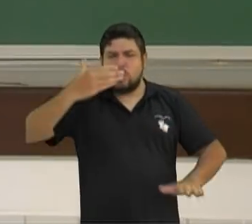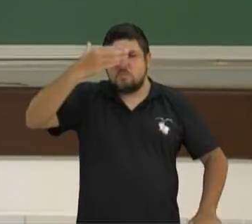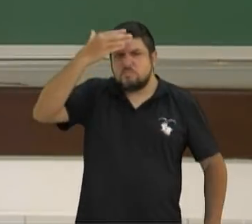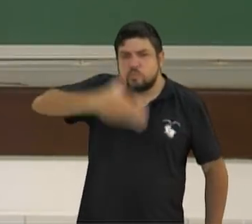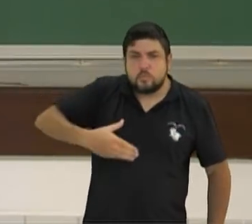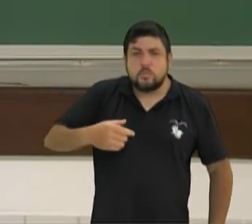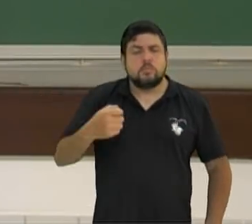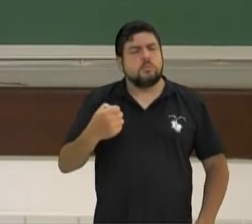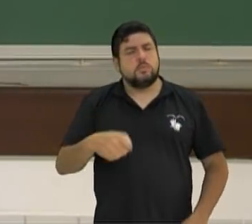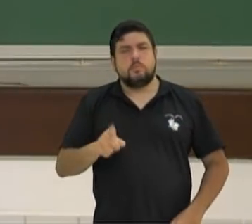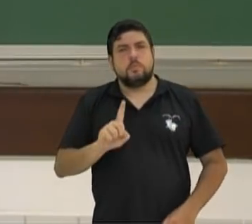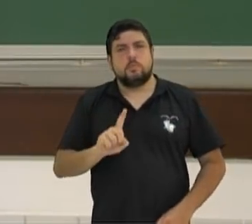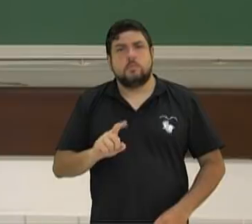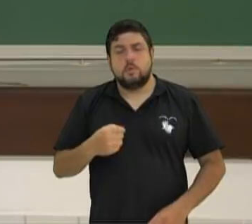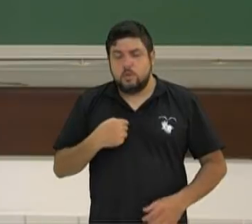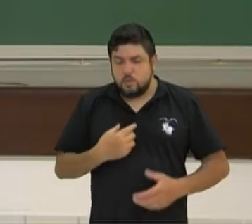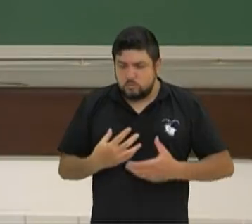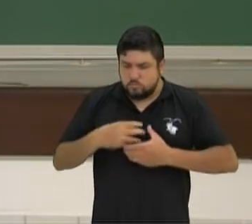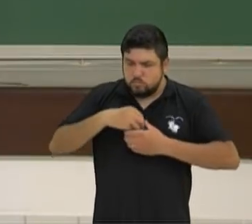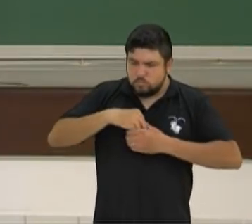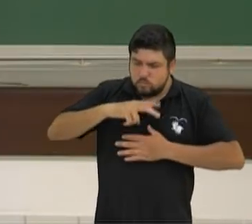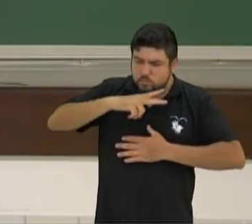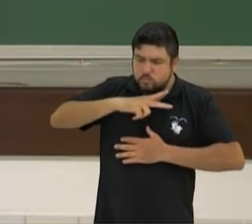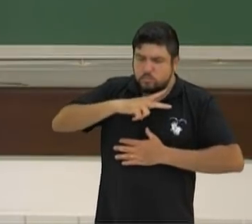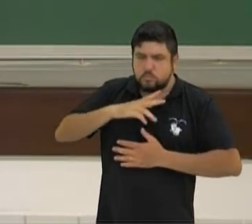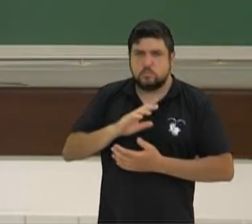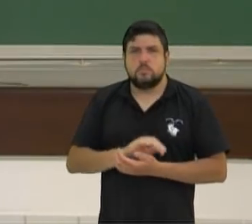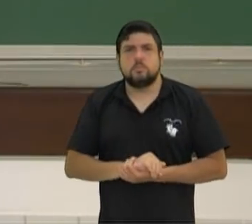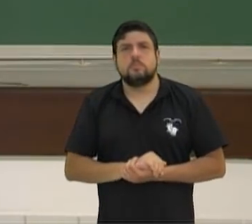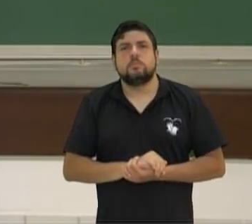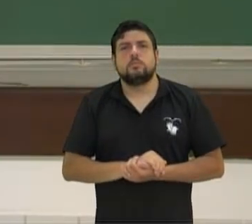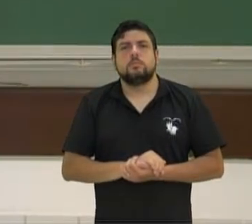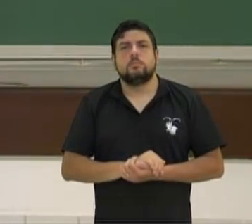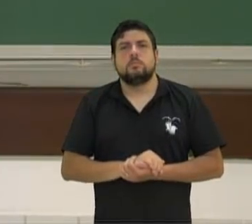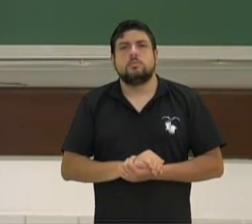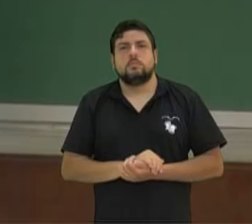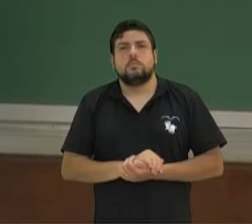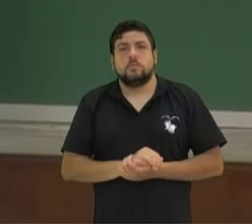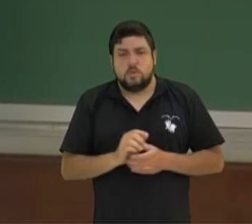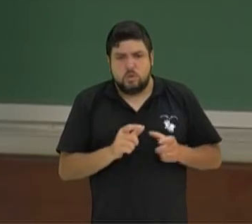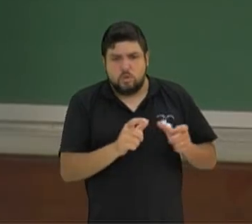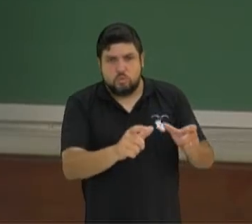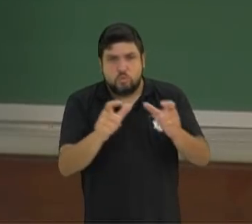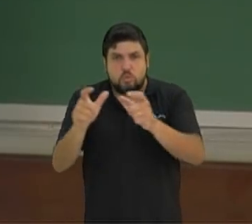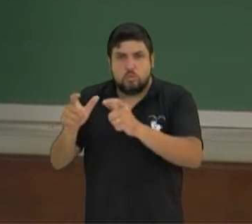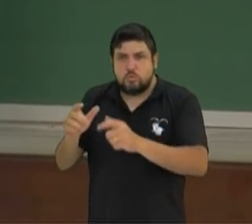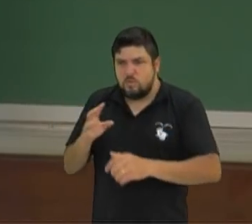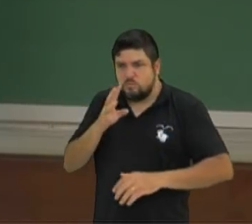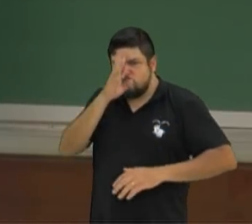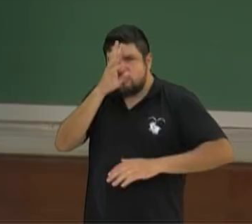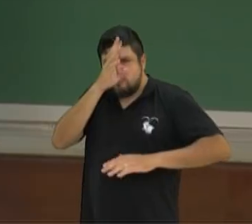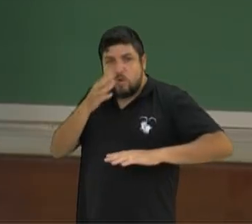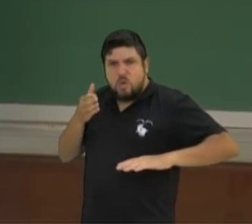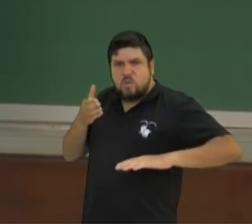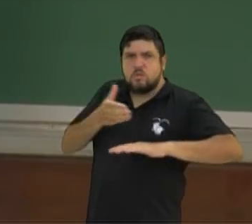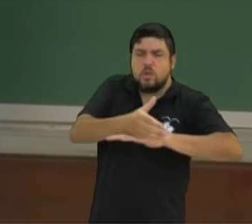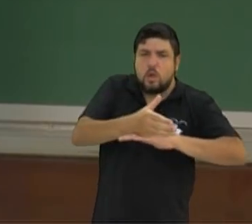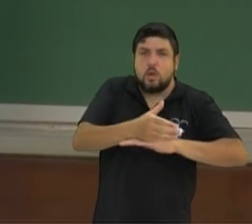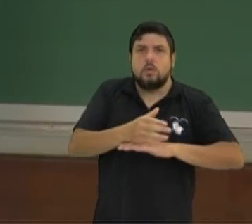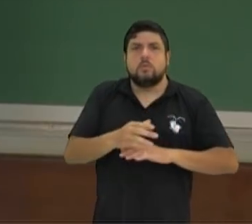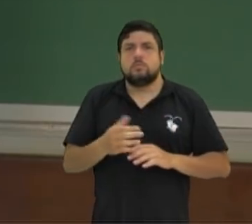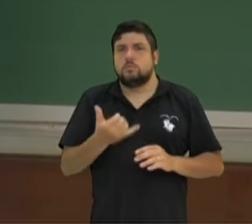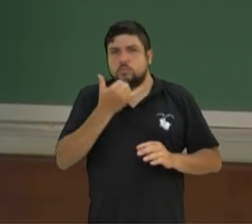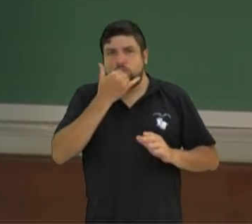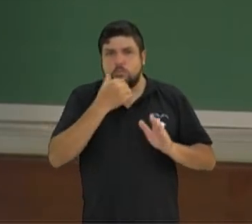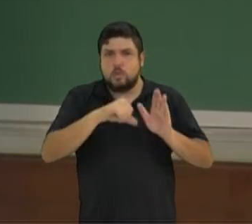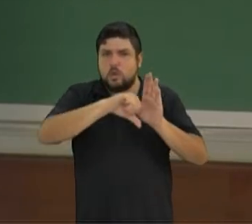É você e o teu sagrado. Promover a invasão dos lugares sagrados de outra religião, isso é crime. Isso é